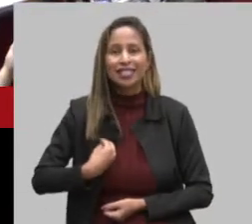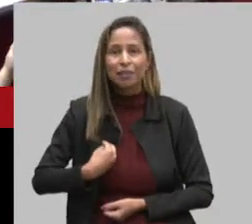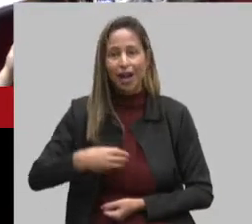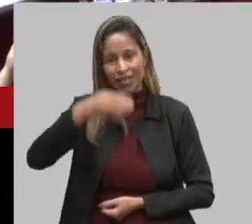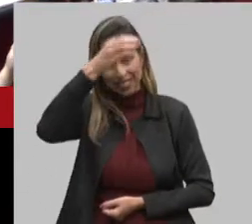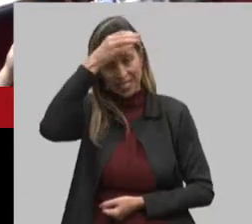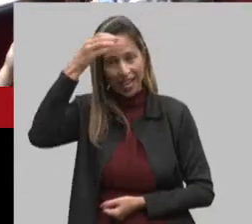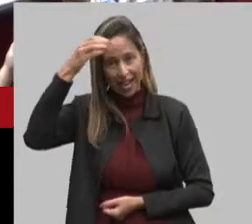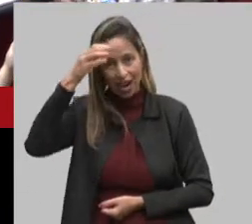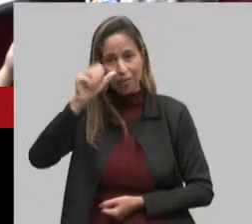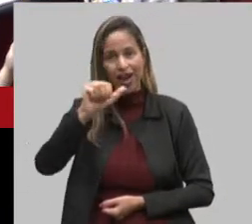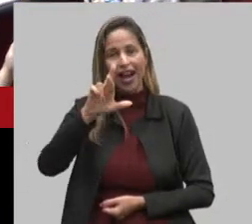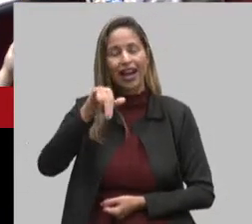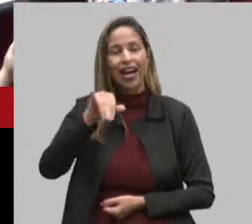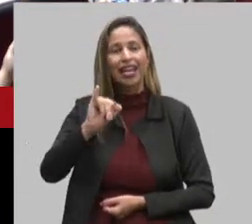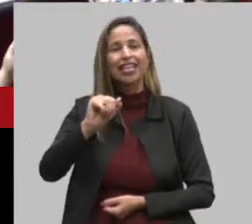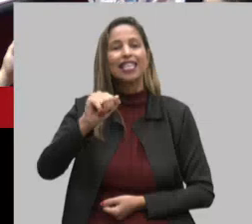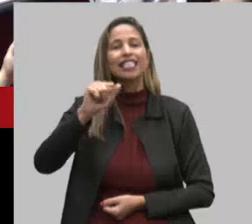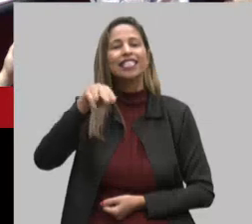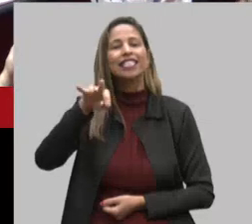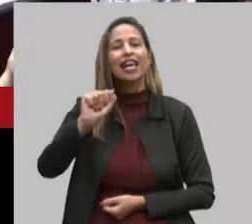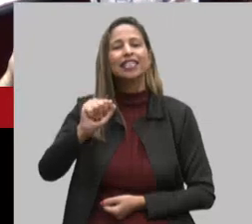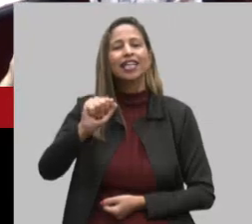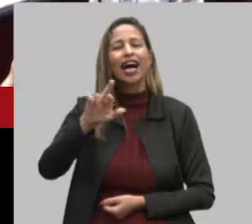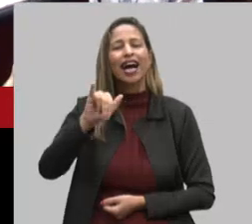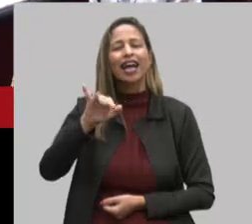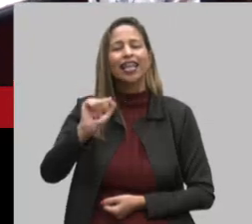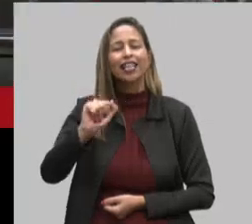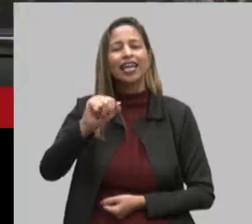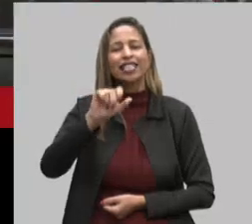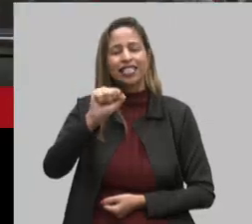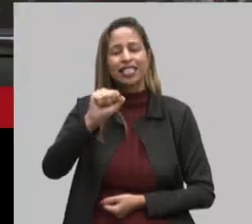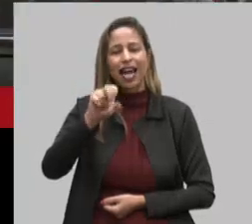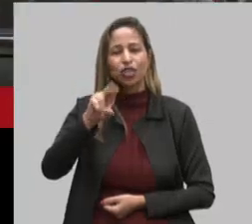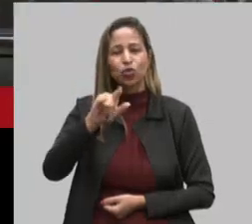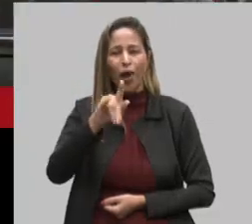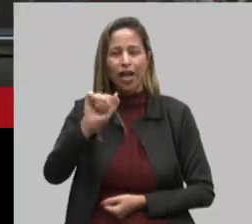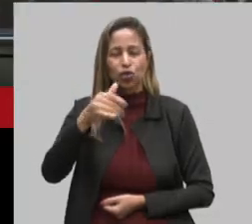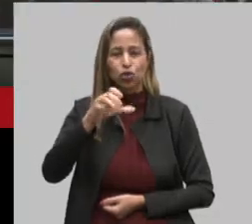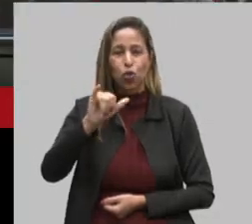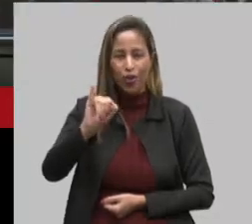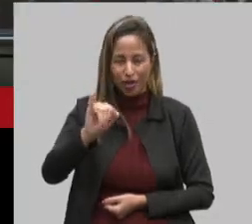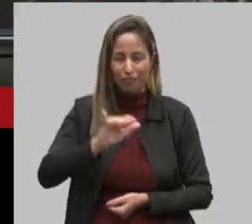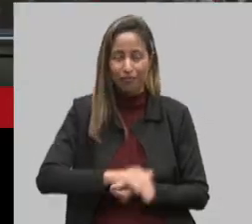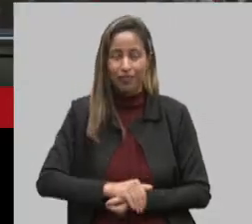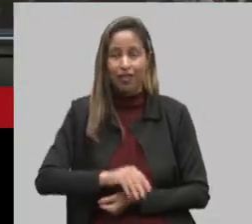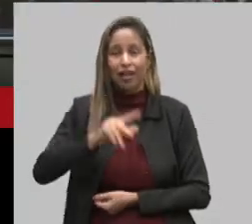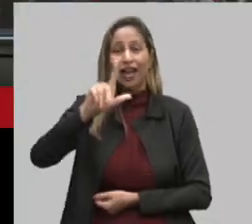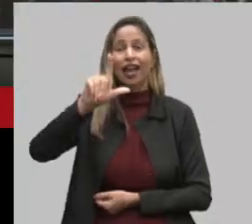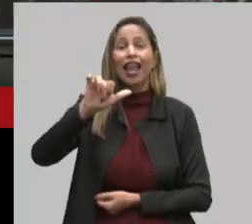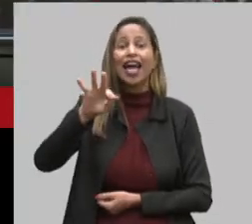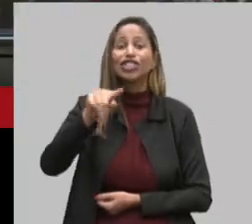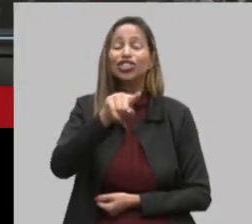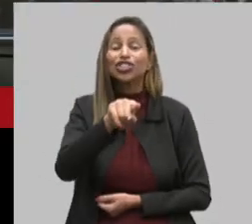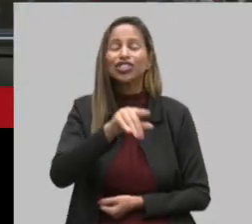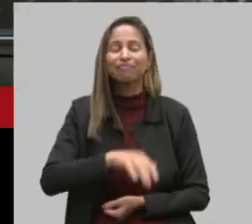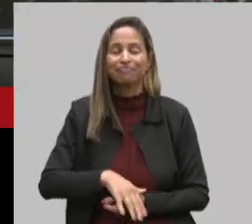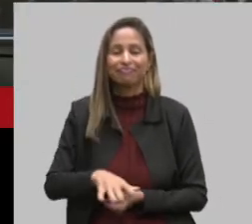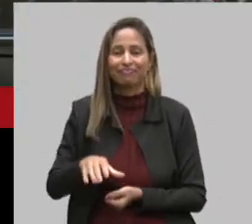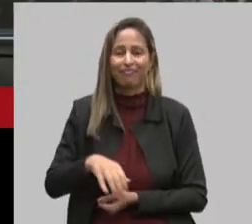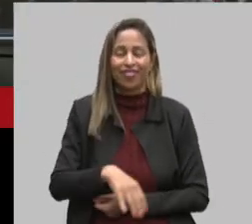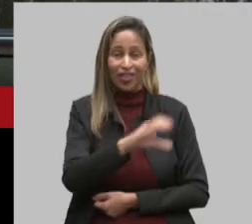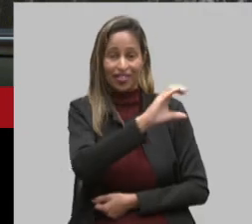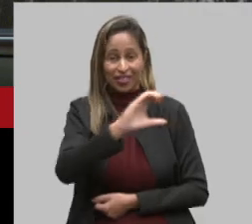de Caraí e Santa Rita do Suaçuí Vamos pro Polo Leste agora cadê o Polo Leste coordenação da Câmara